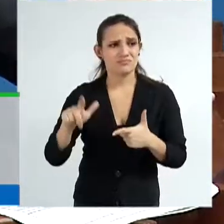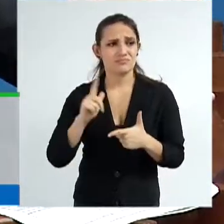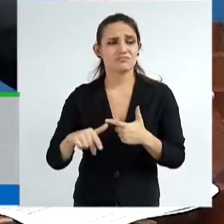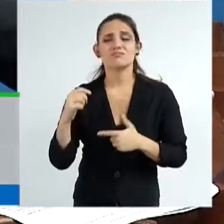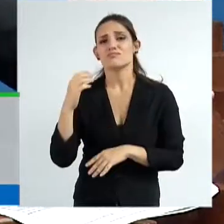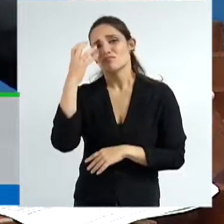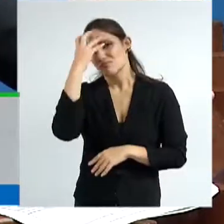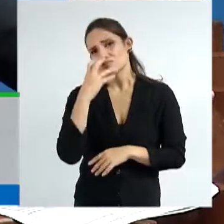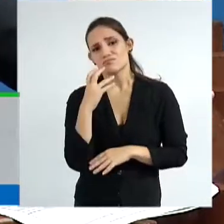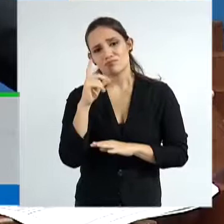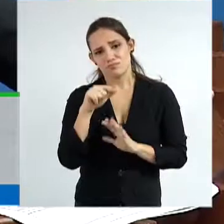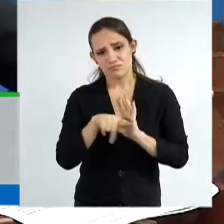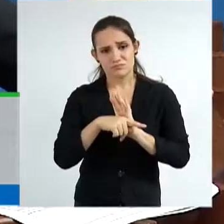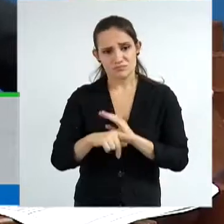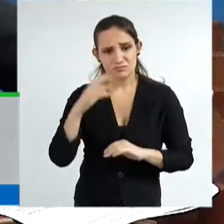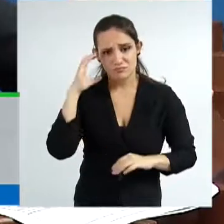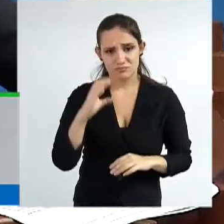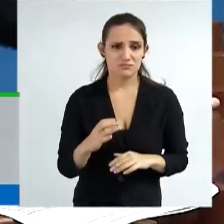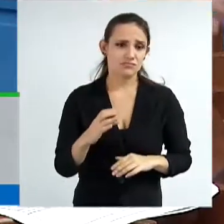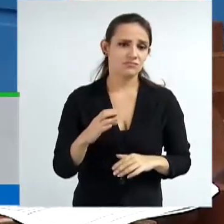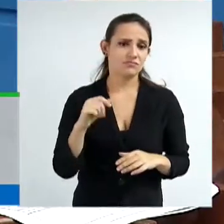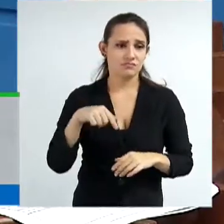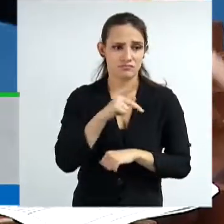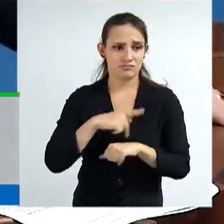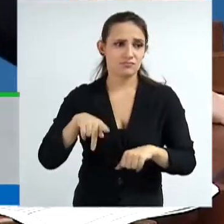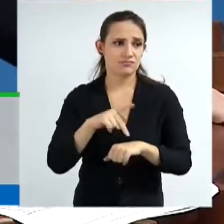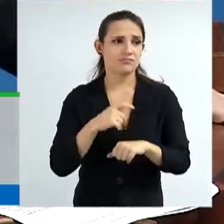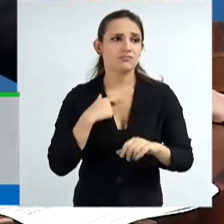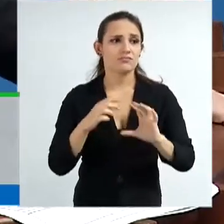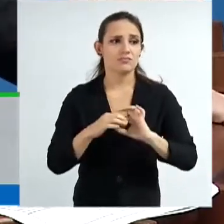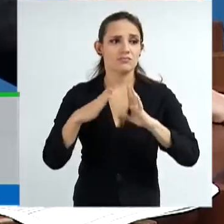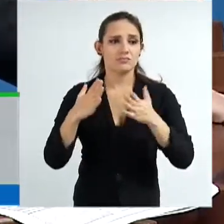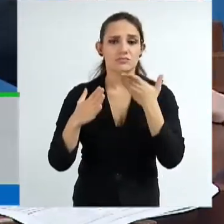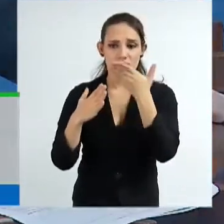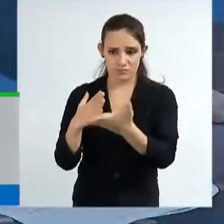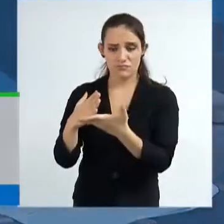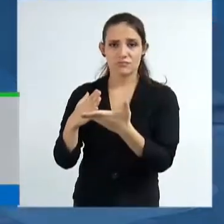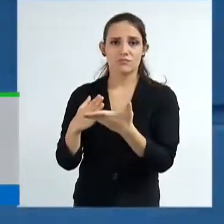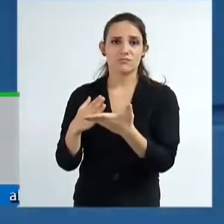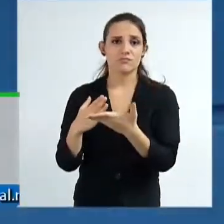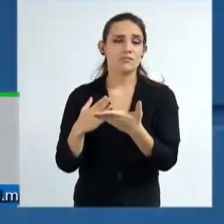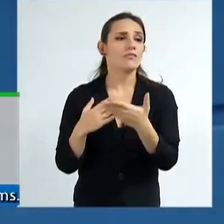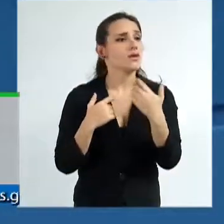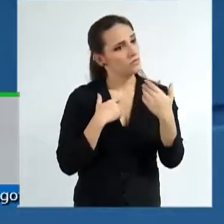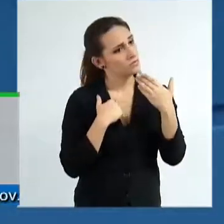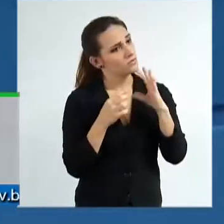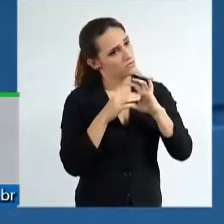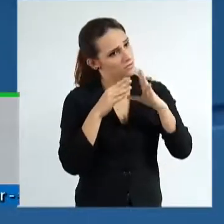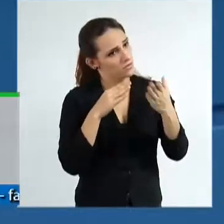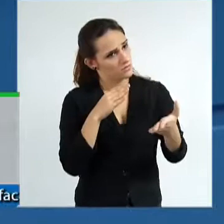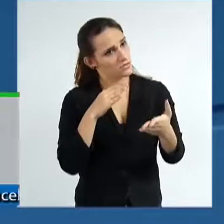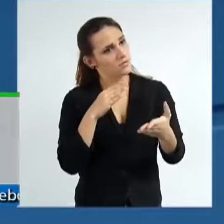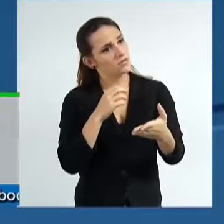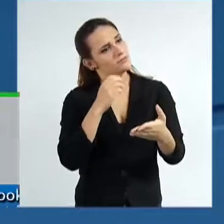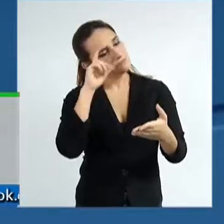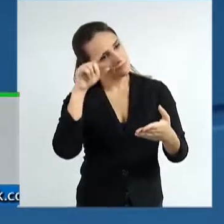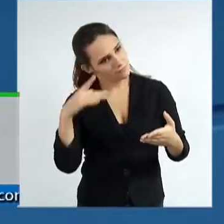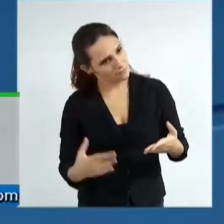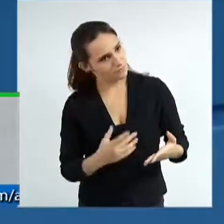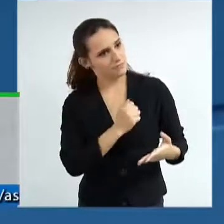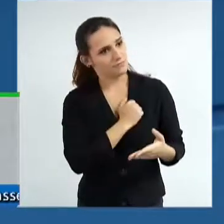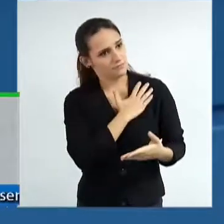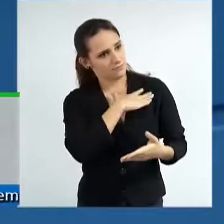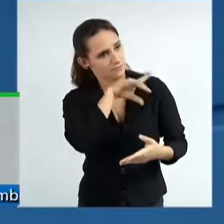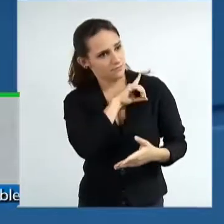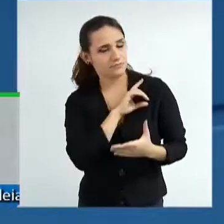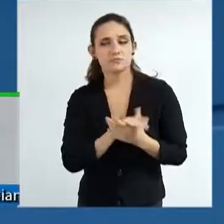sérios da criminalidade no país. Concedo uma parte ao ilustre deputado Coronel Davi. Obrigado